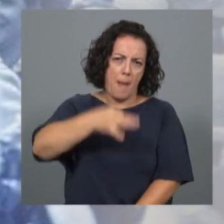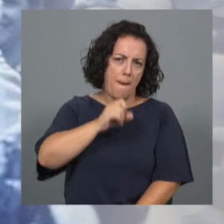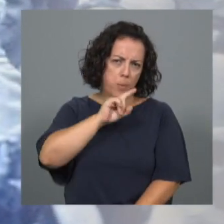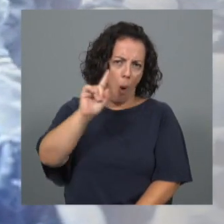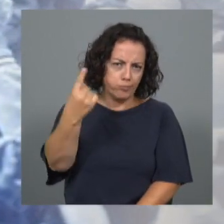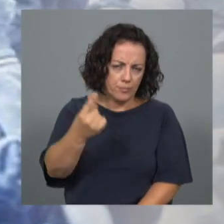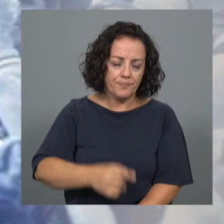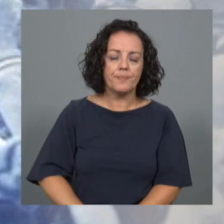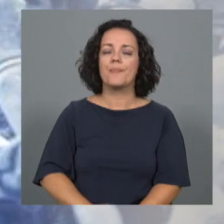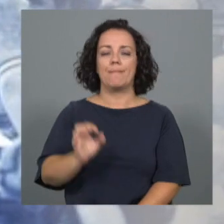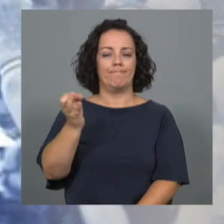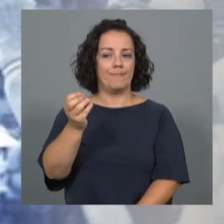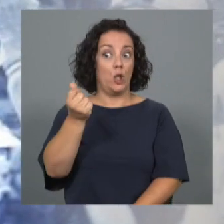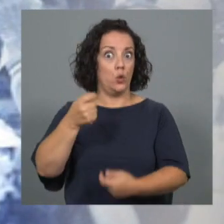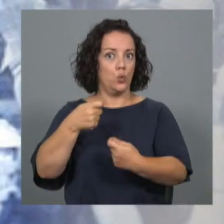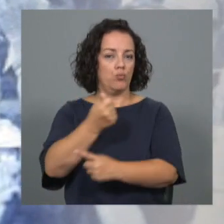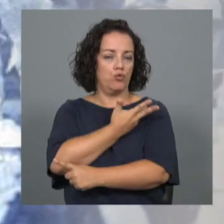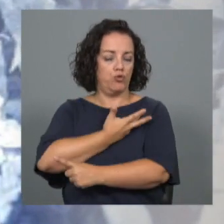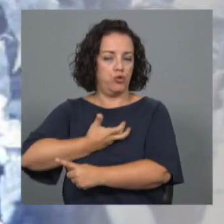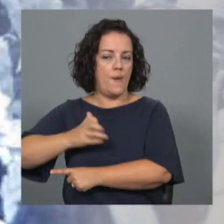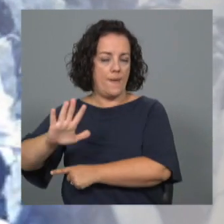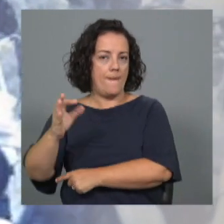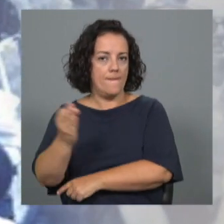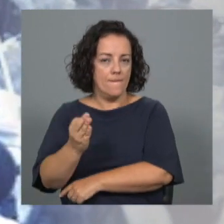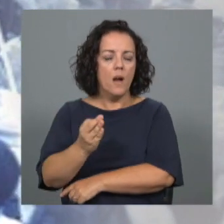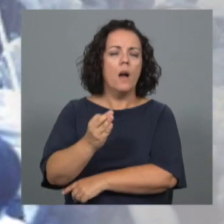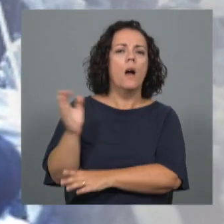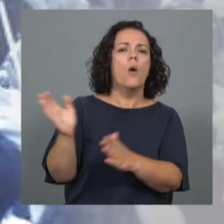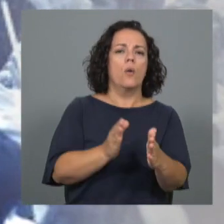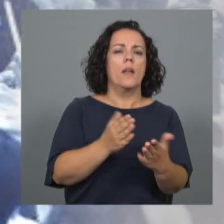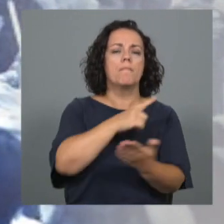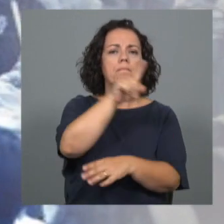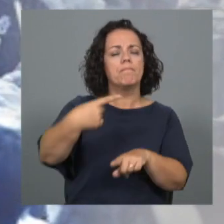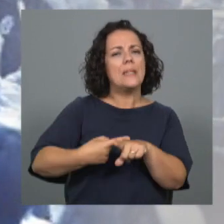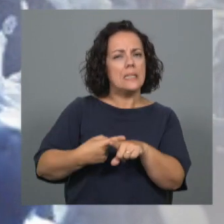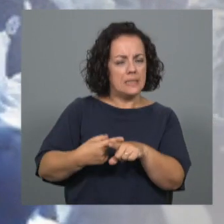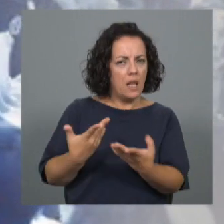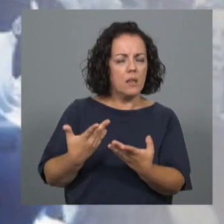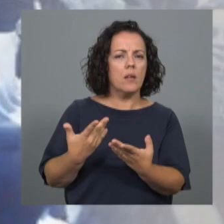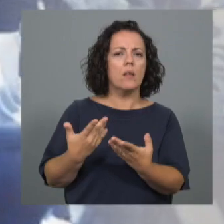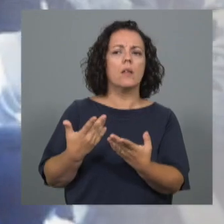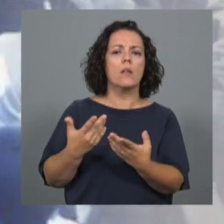elemento particularmente interessante, que é a procura da escola católica por